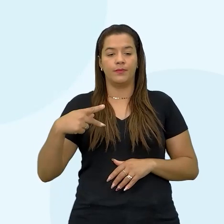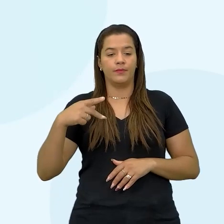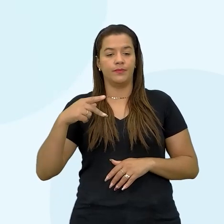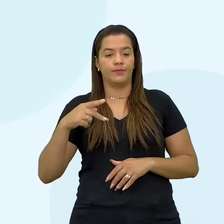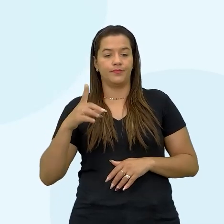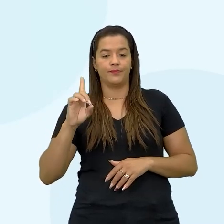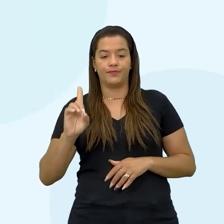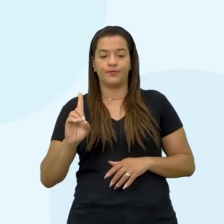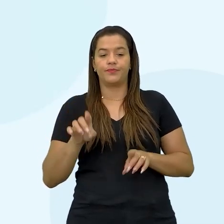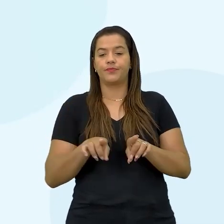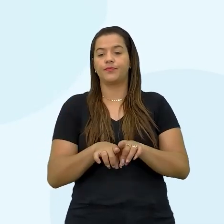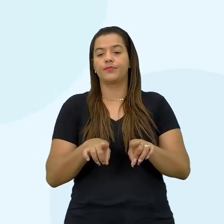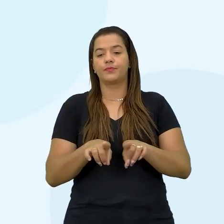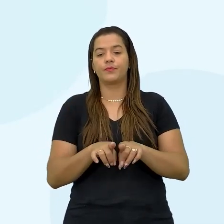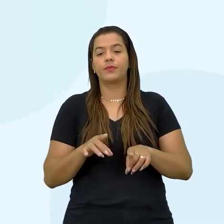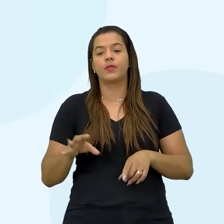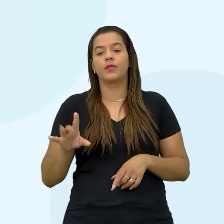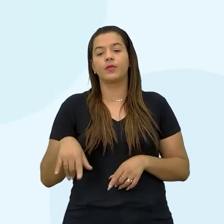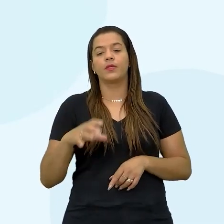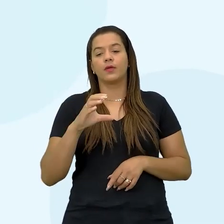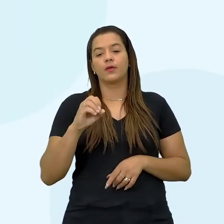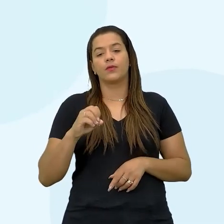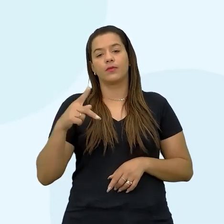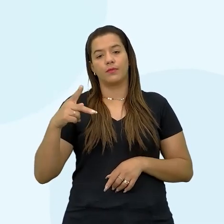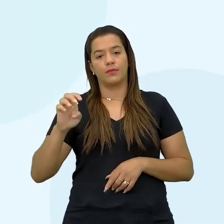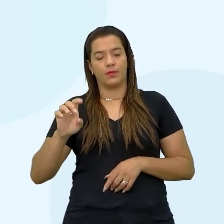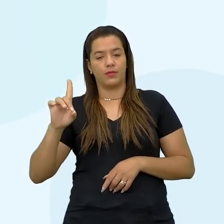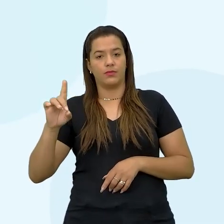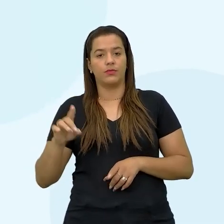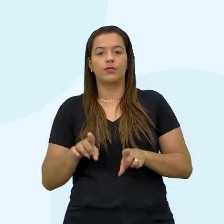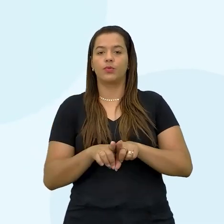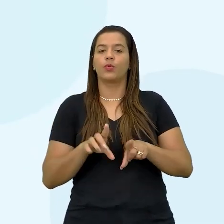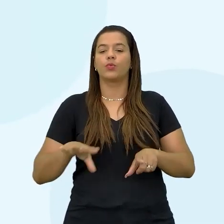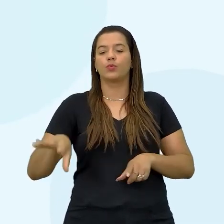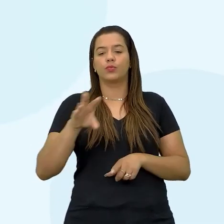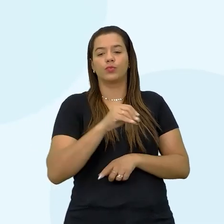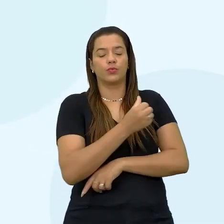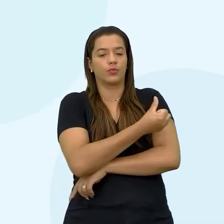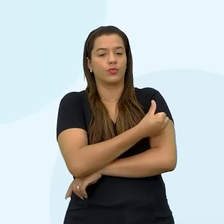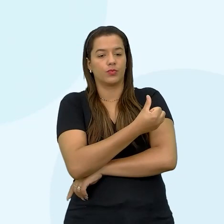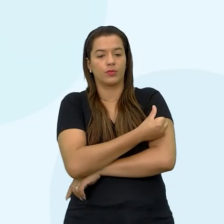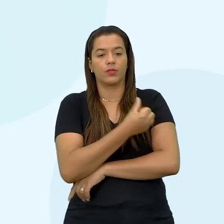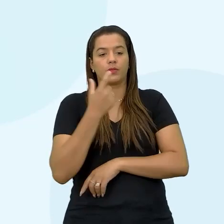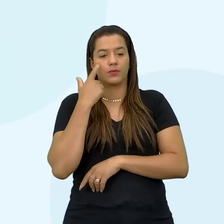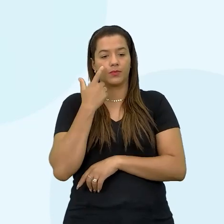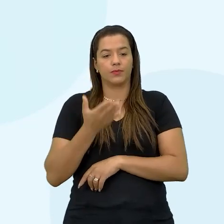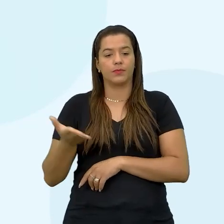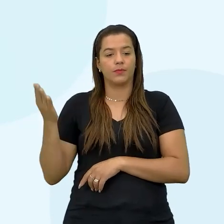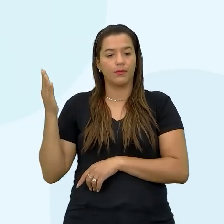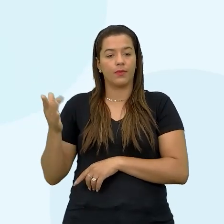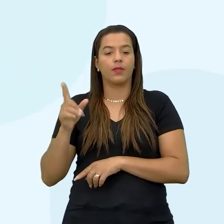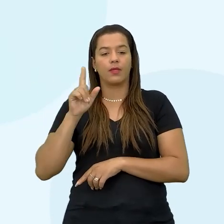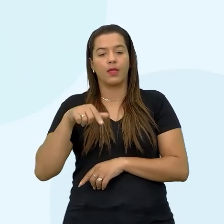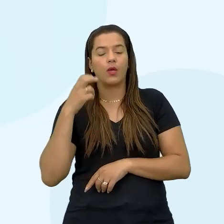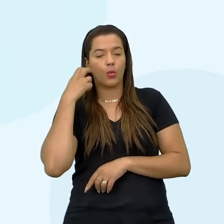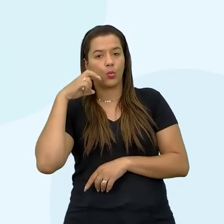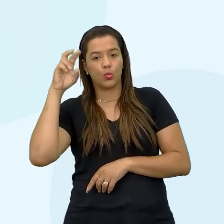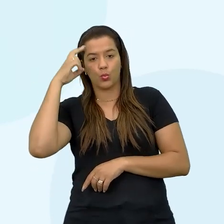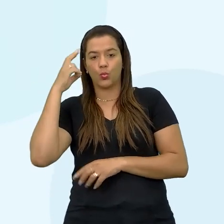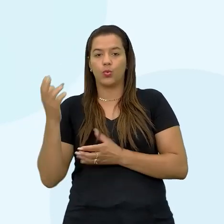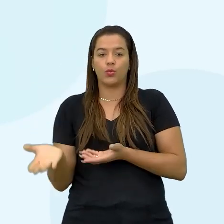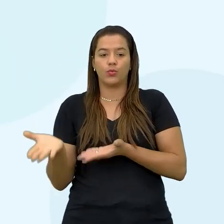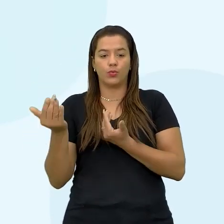finais, na primeira semana, sexto ano, nós temos cultura juvenis, como práticas